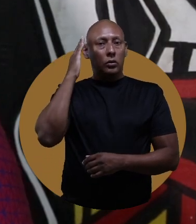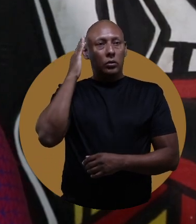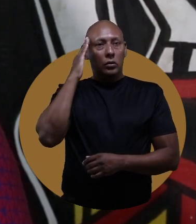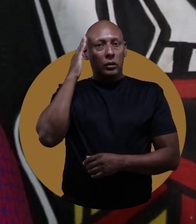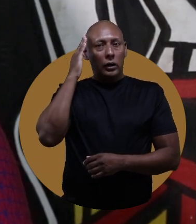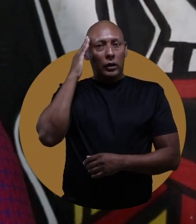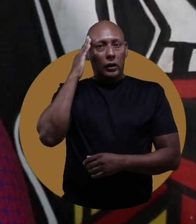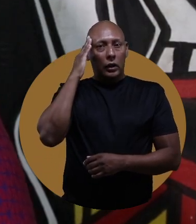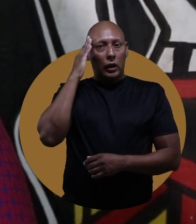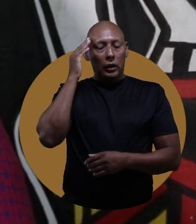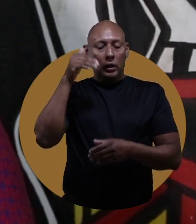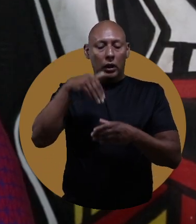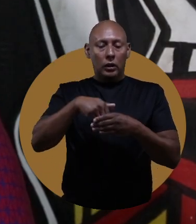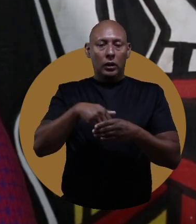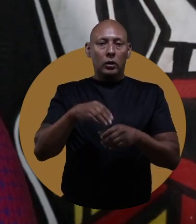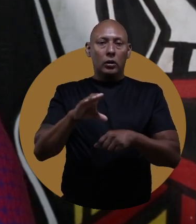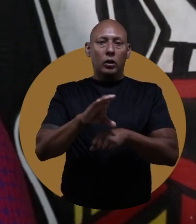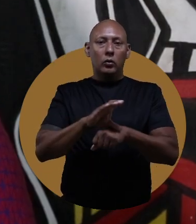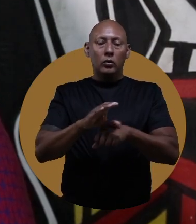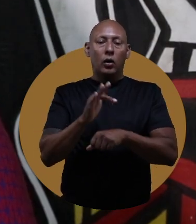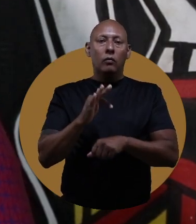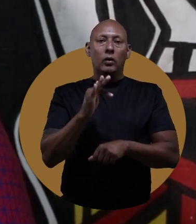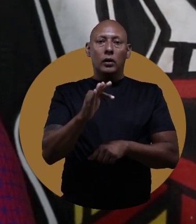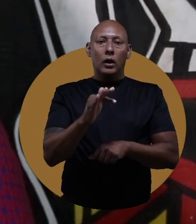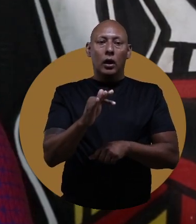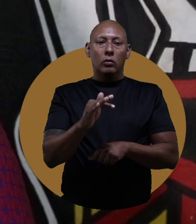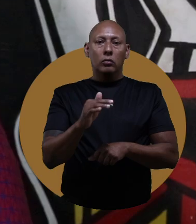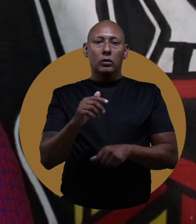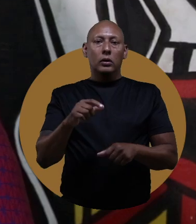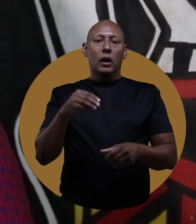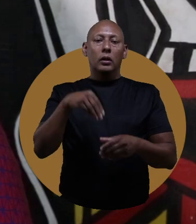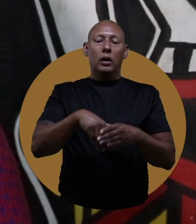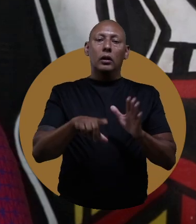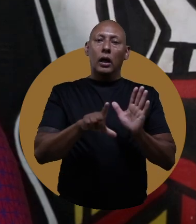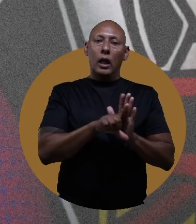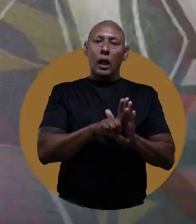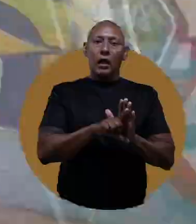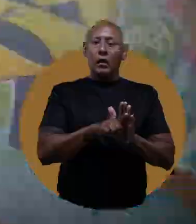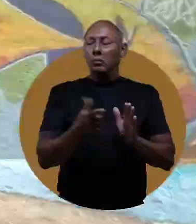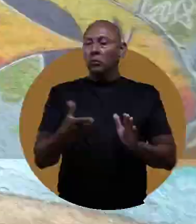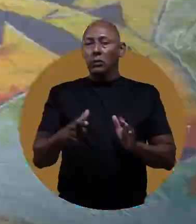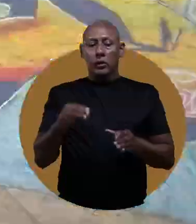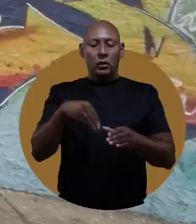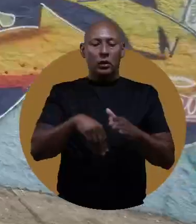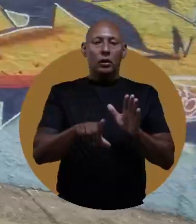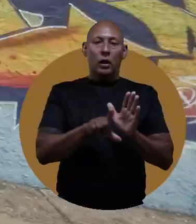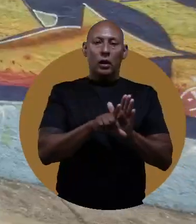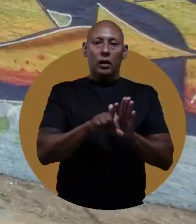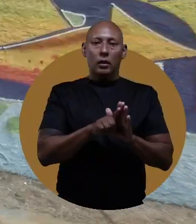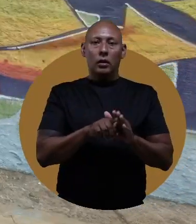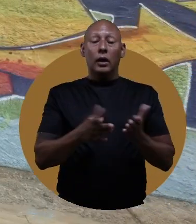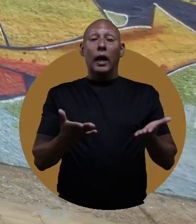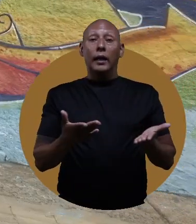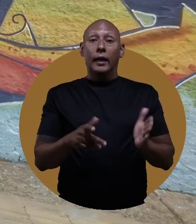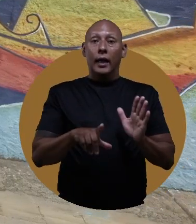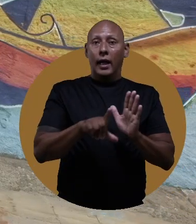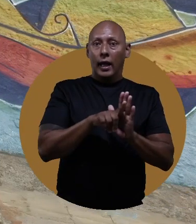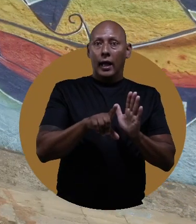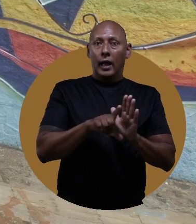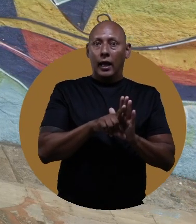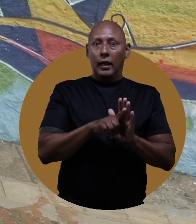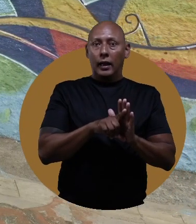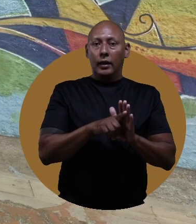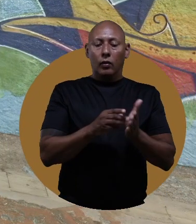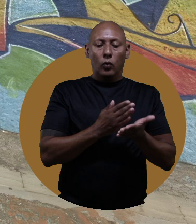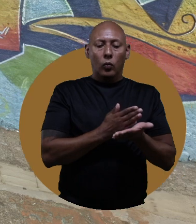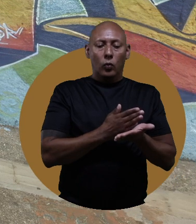juventude, se conscientizar dos direitos para reivindicar o que é direito que está na Constituição. Né? O Cadê Nossos Direitos foi